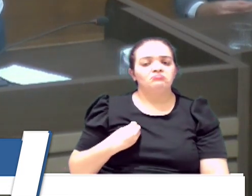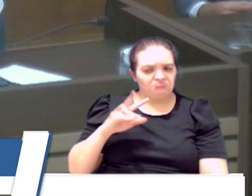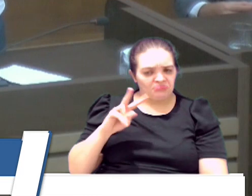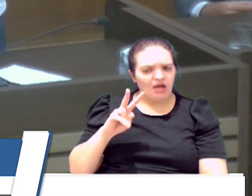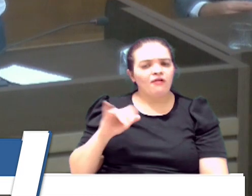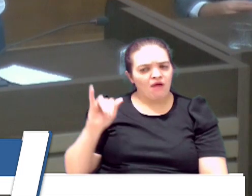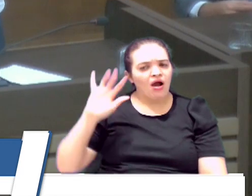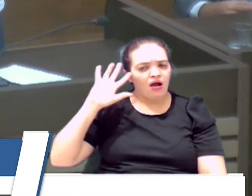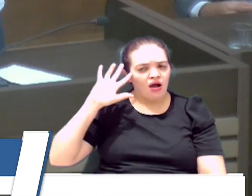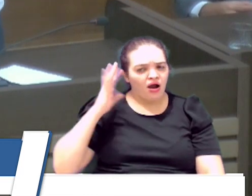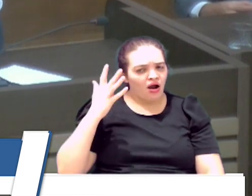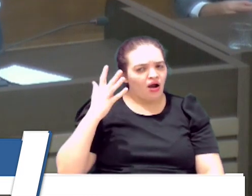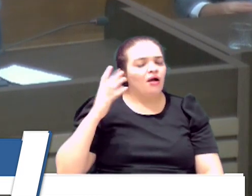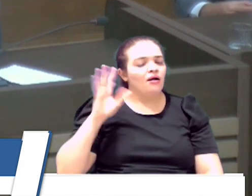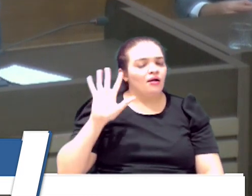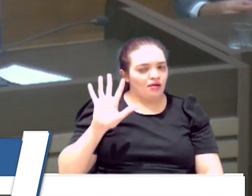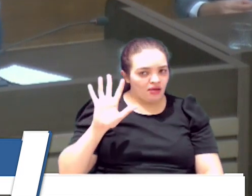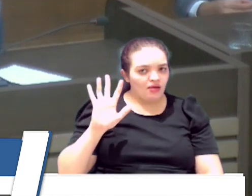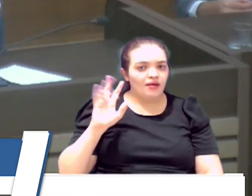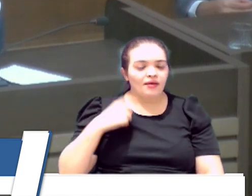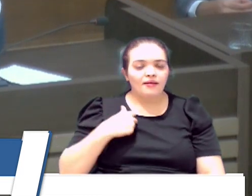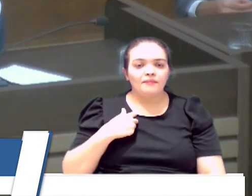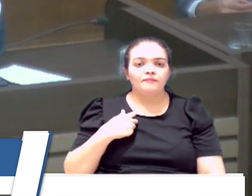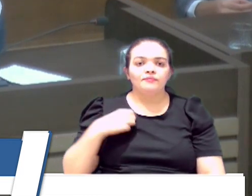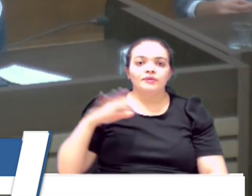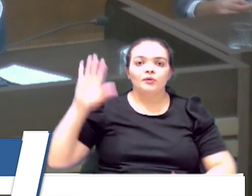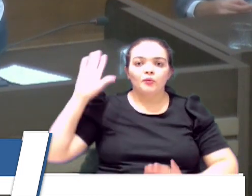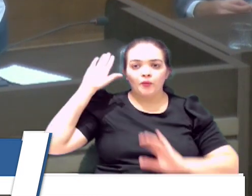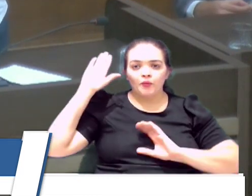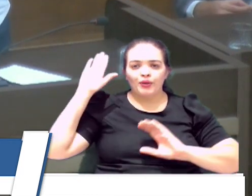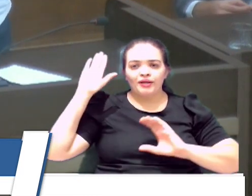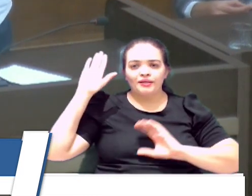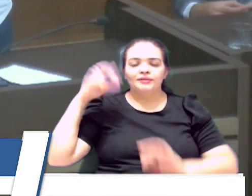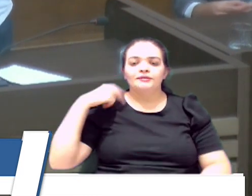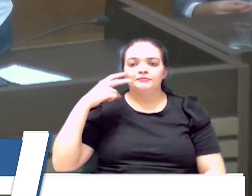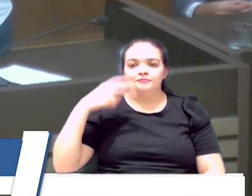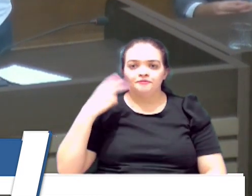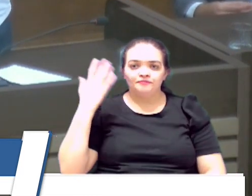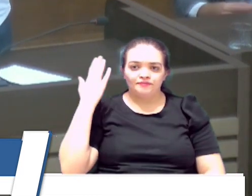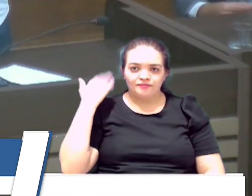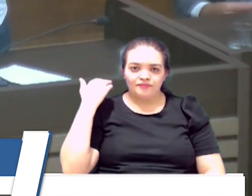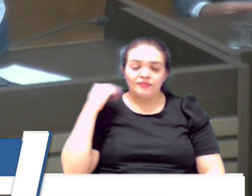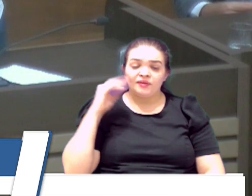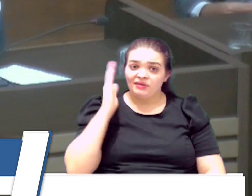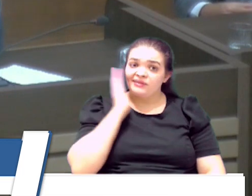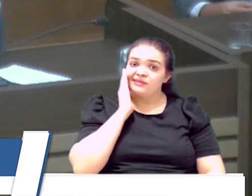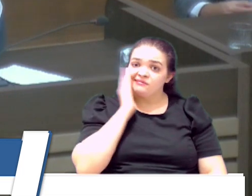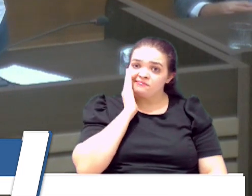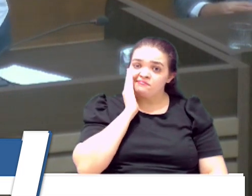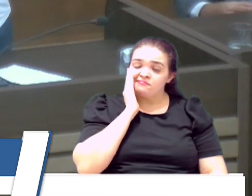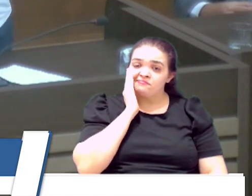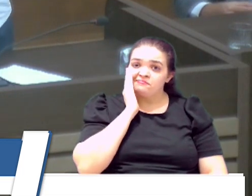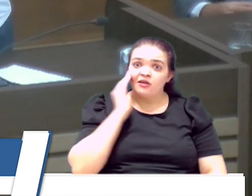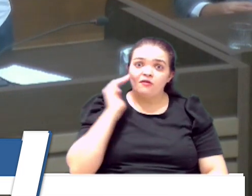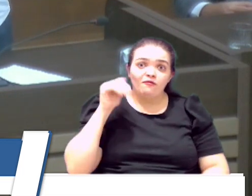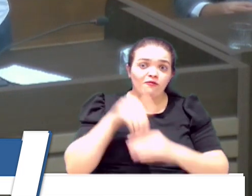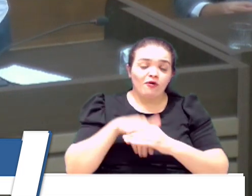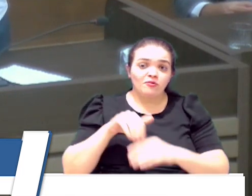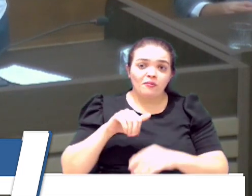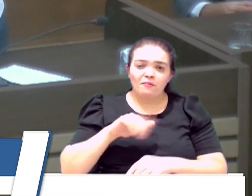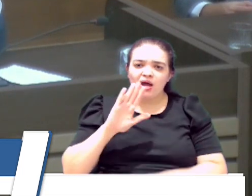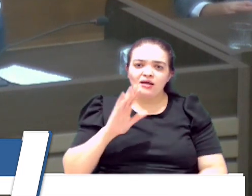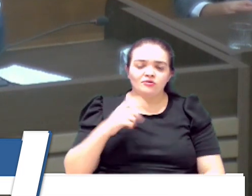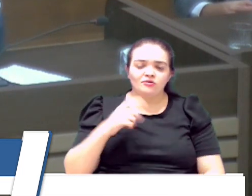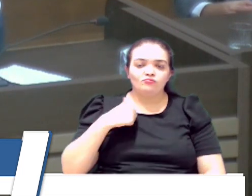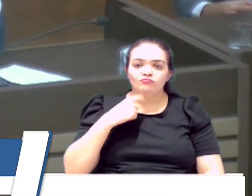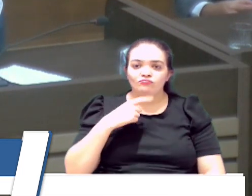acontecer. Quando eu fui candidato a vereador, Gilson, para terminar, e você sabe que eu fui um dos mais votados, mas não me elegi.